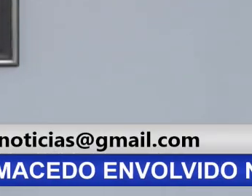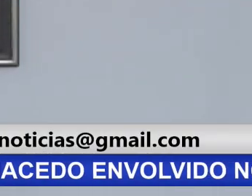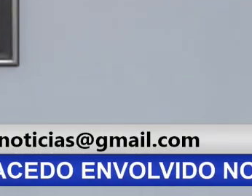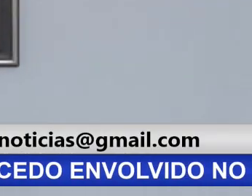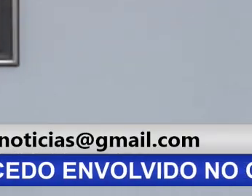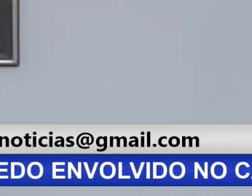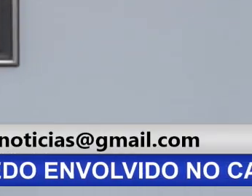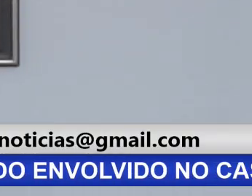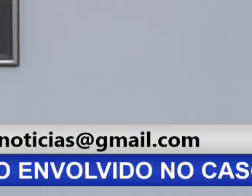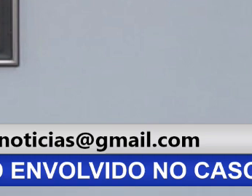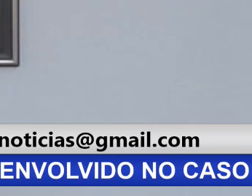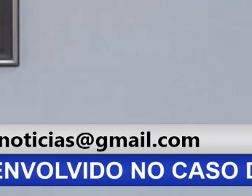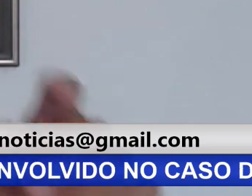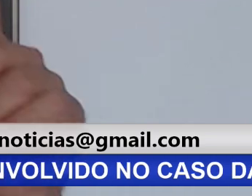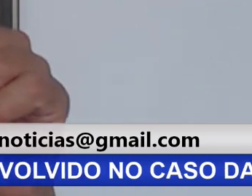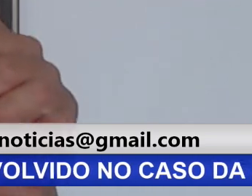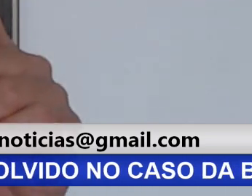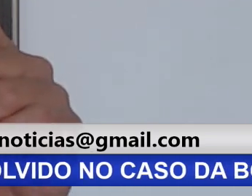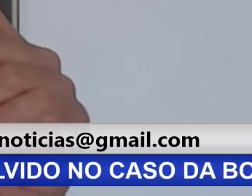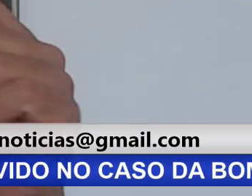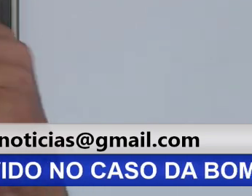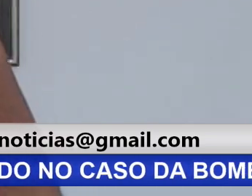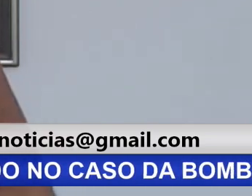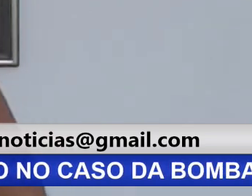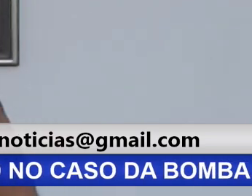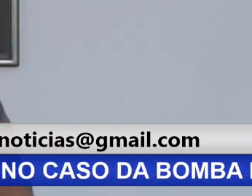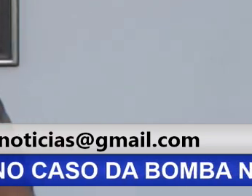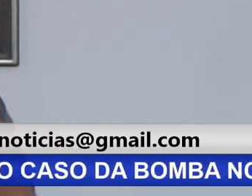Esse momento é legal. Viu como é que